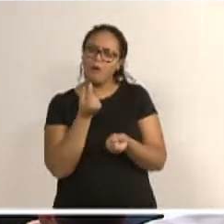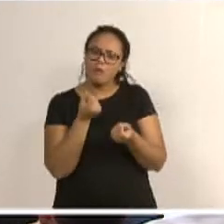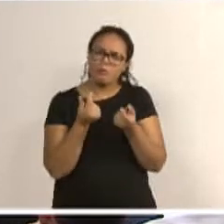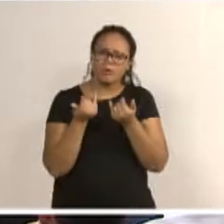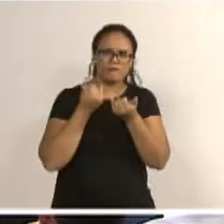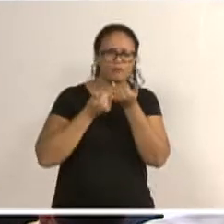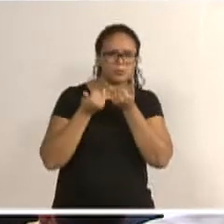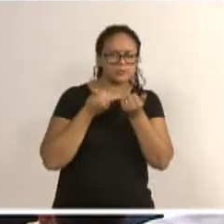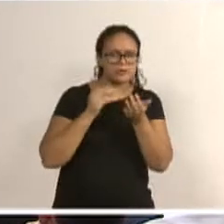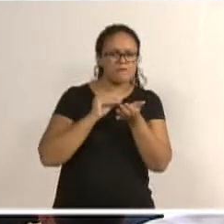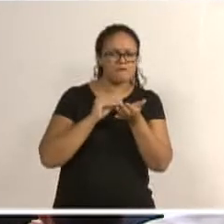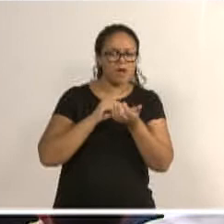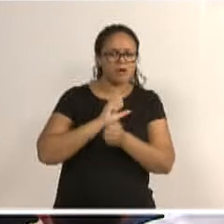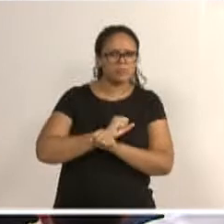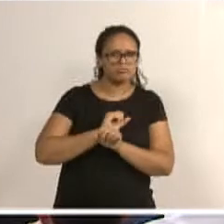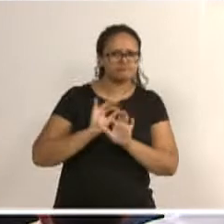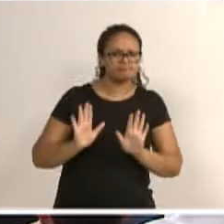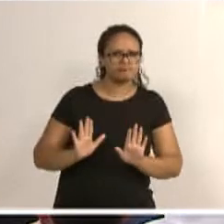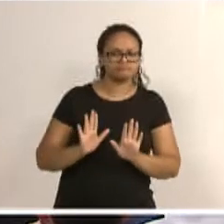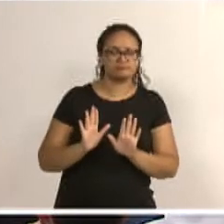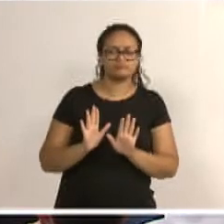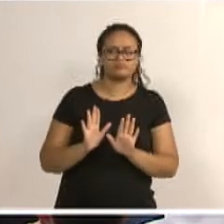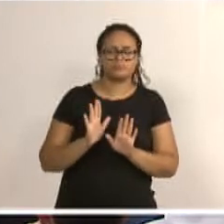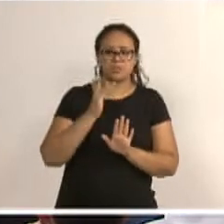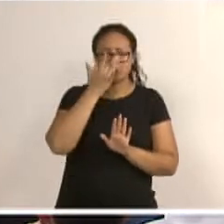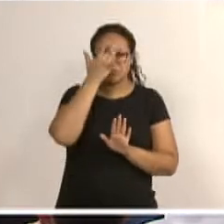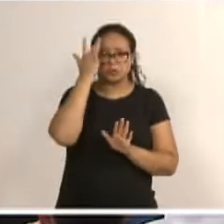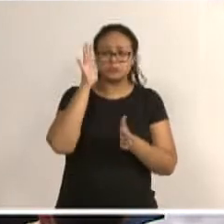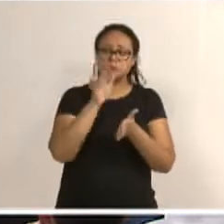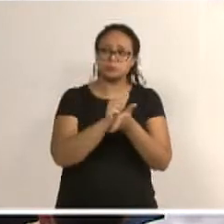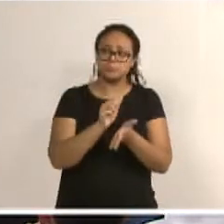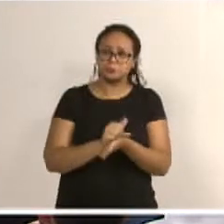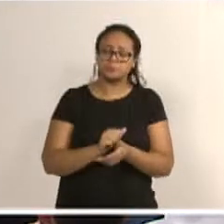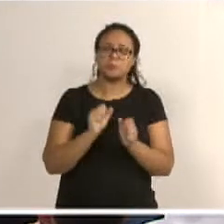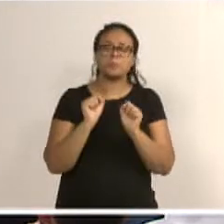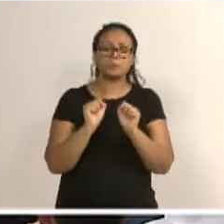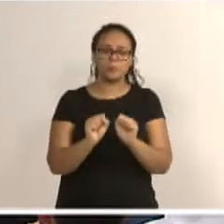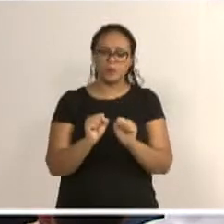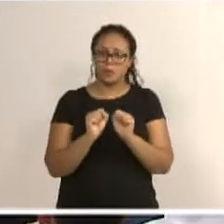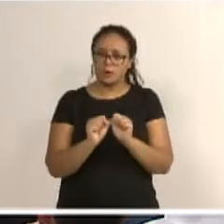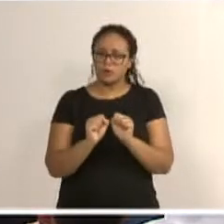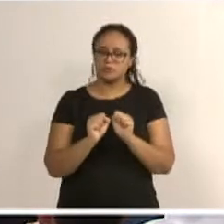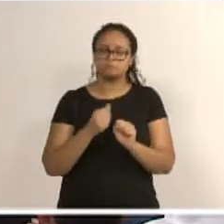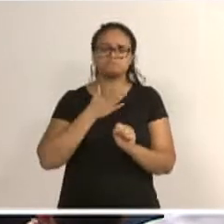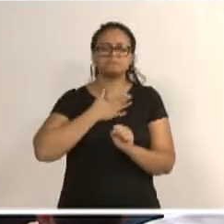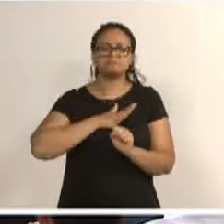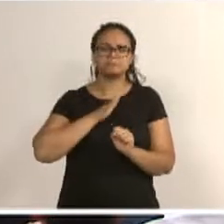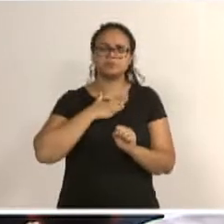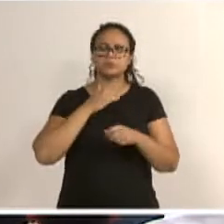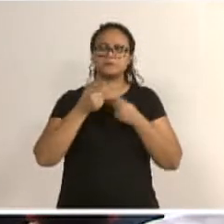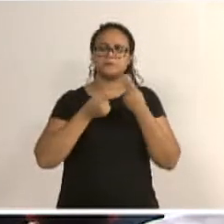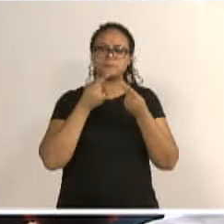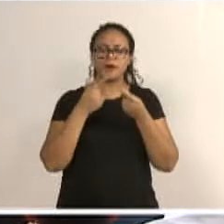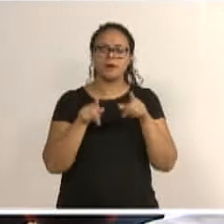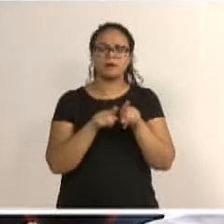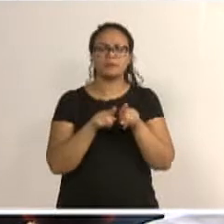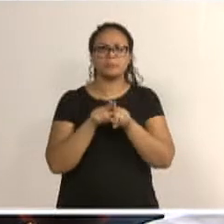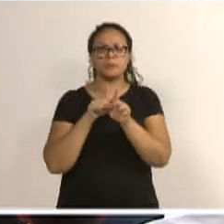aqui, e aqueles que se inscreveram vão poder estar falando tranquilamente e fazendo as suas perguntas. Eu